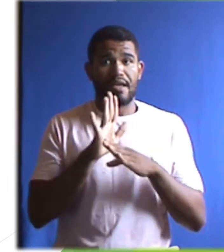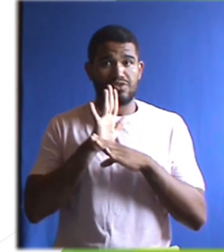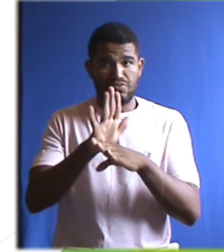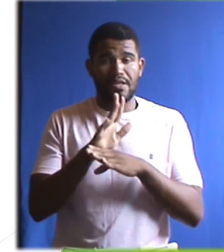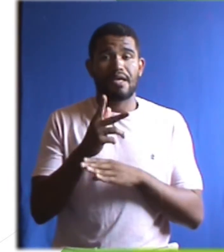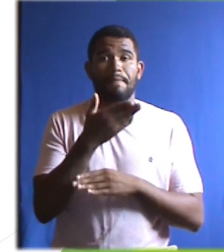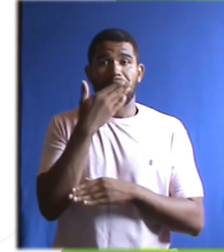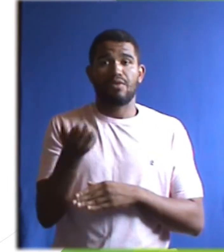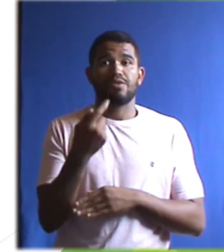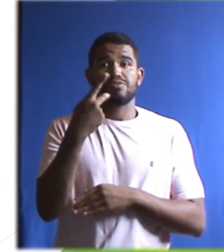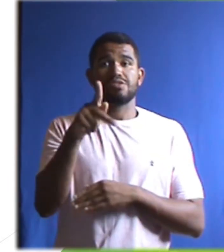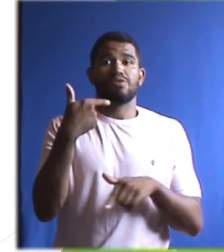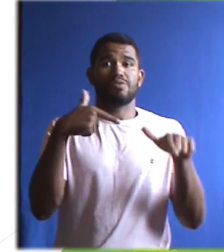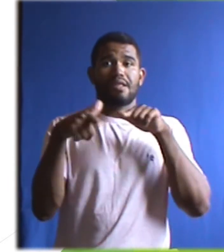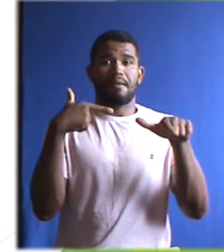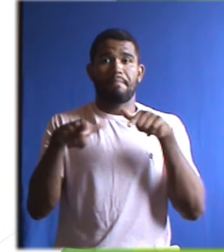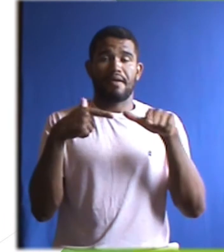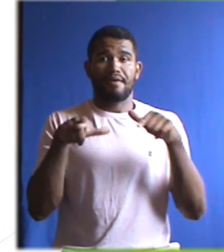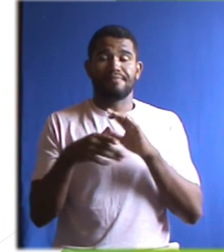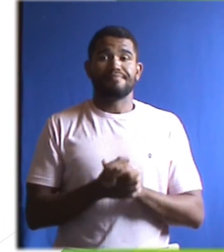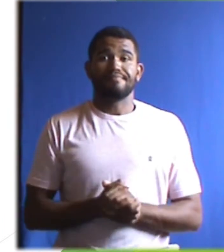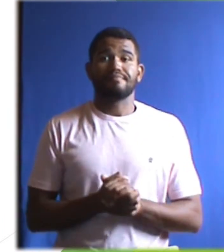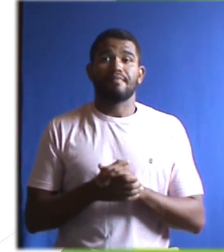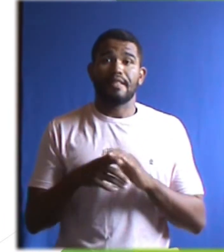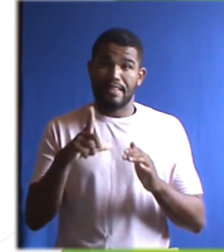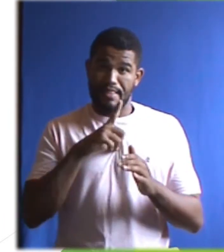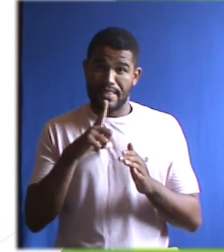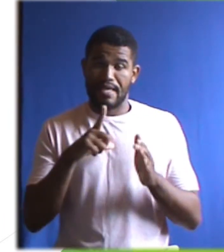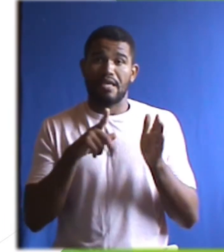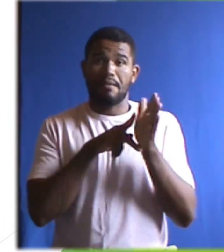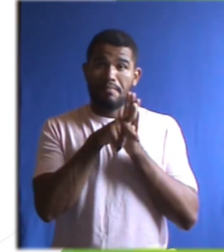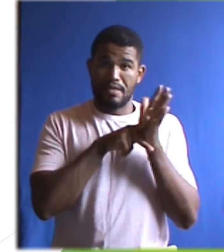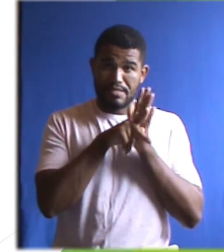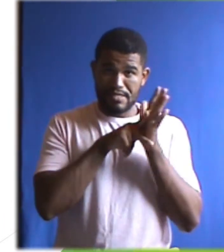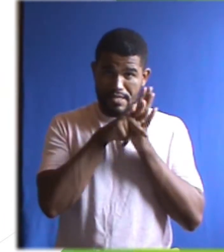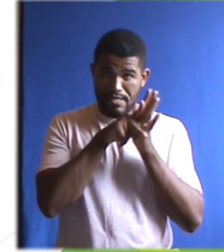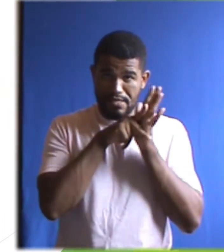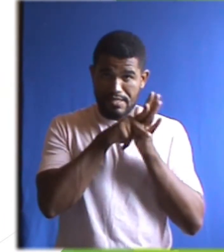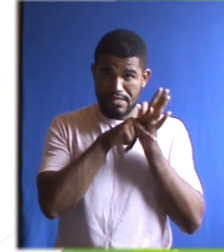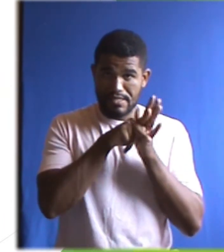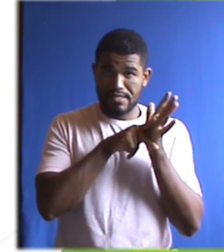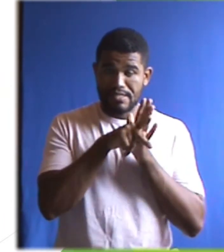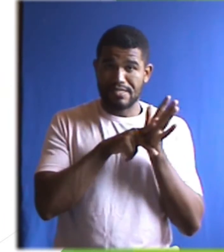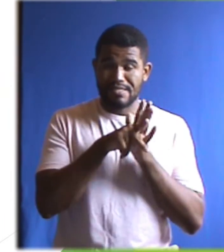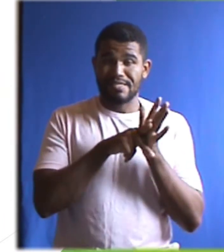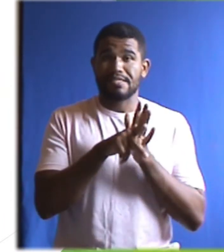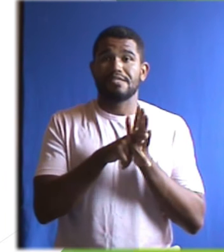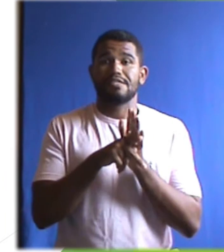aí ajuda muito na melhoria aí do seu trabalho docente. Há